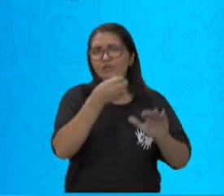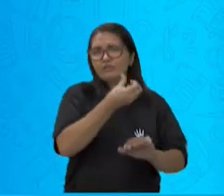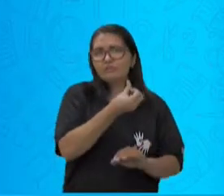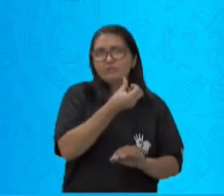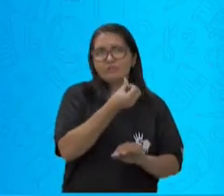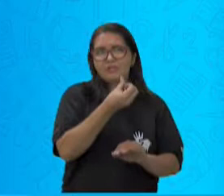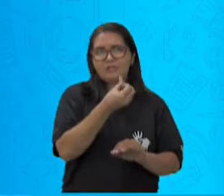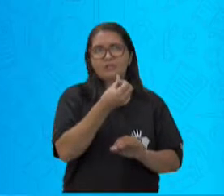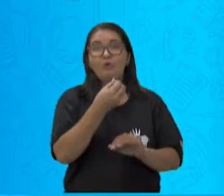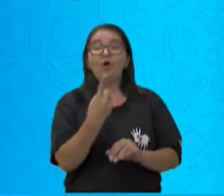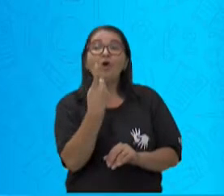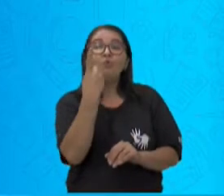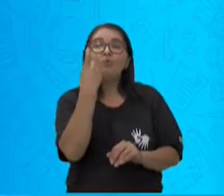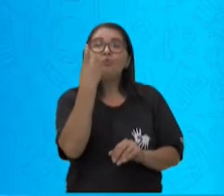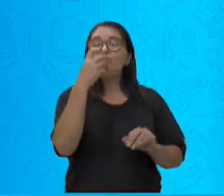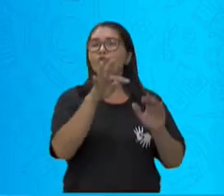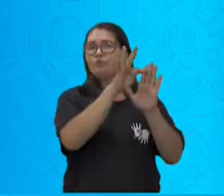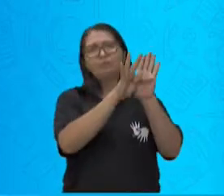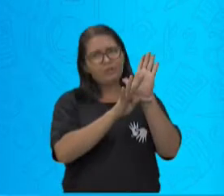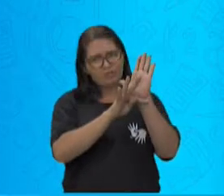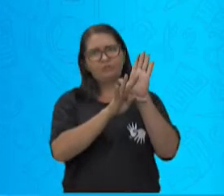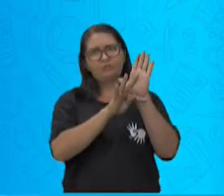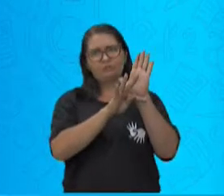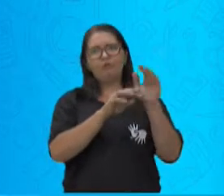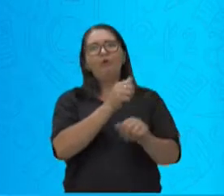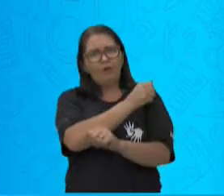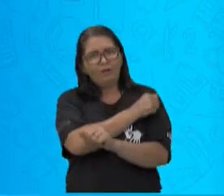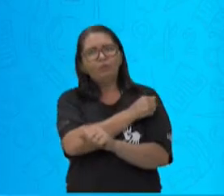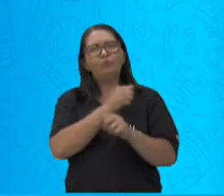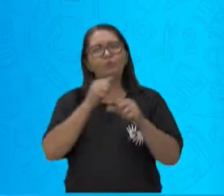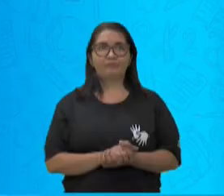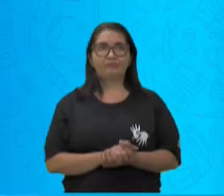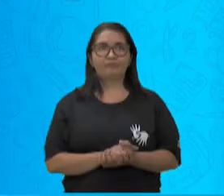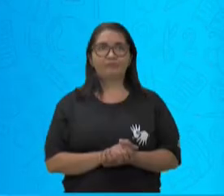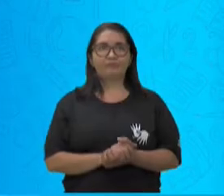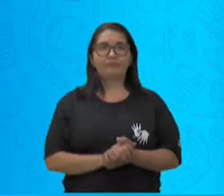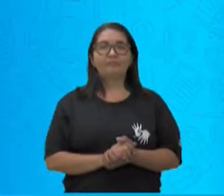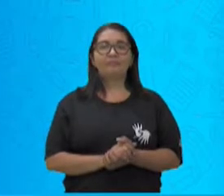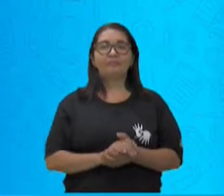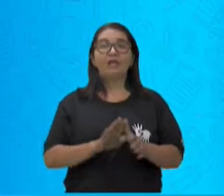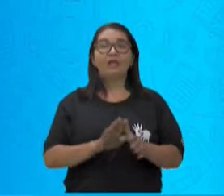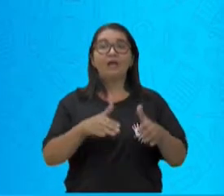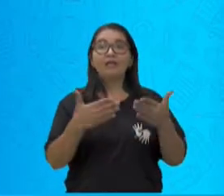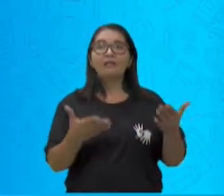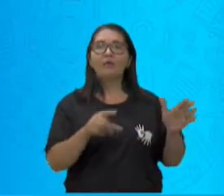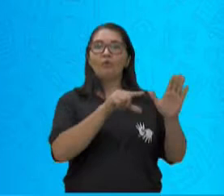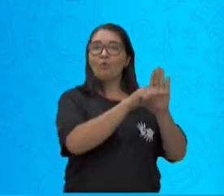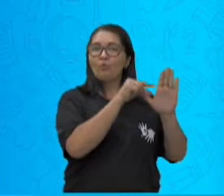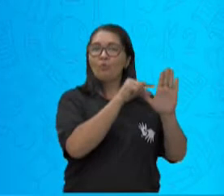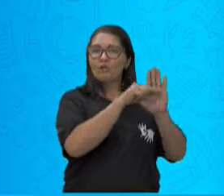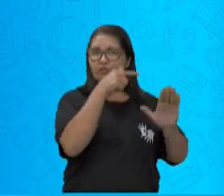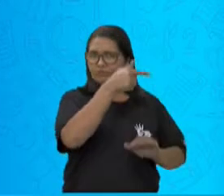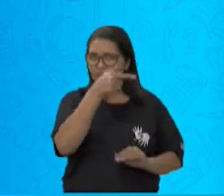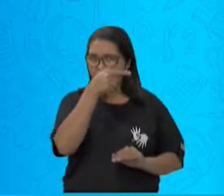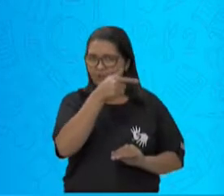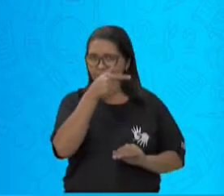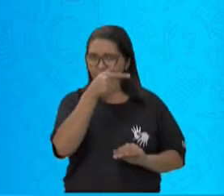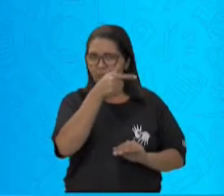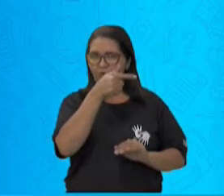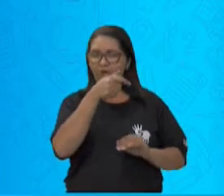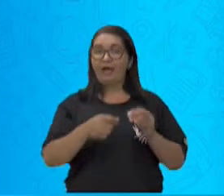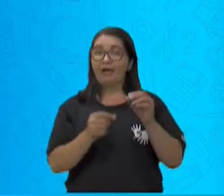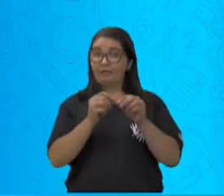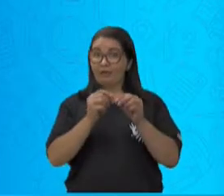de cada gênero, obrigatoriamente inédita. Artigo 7º. A